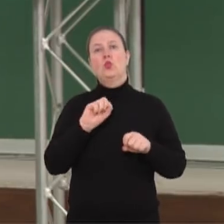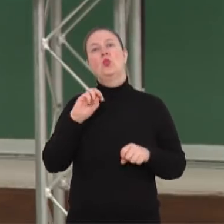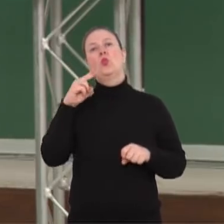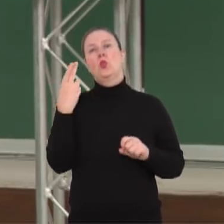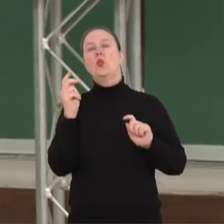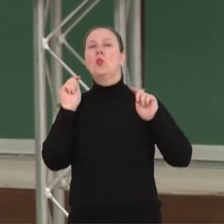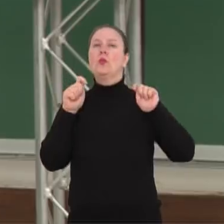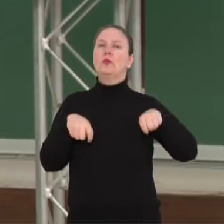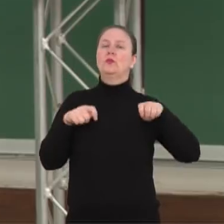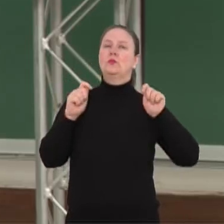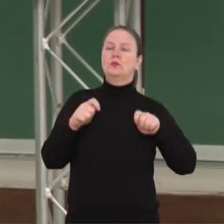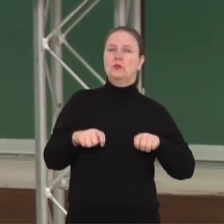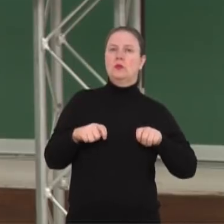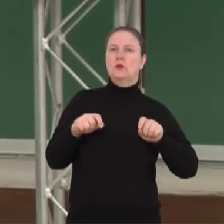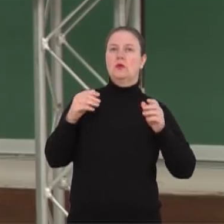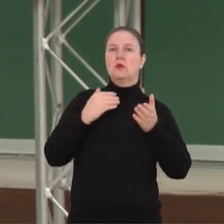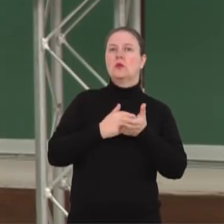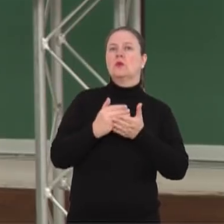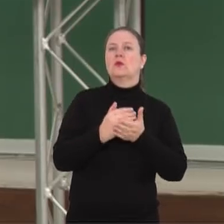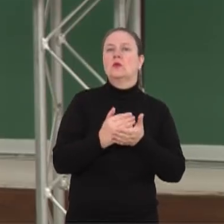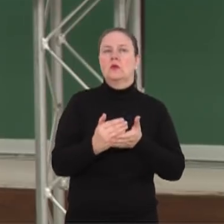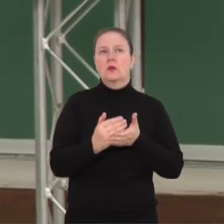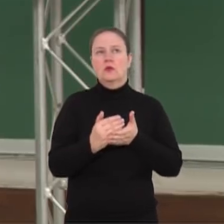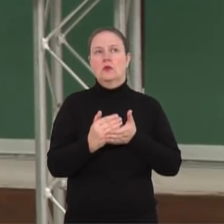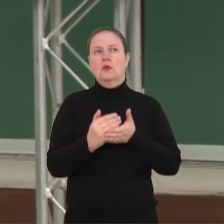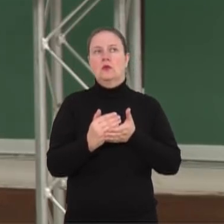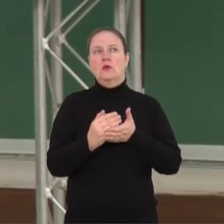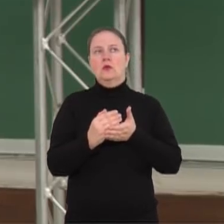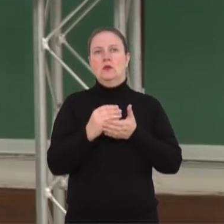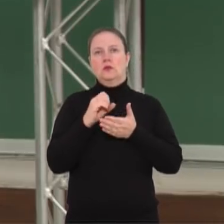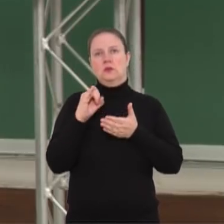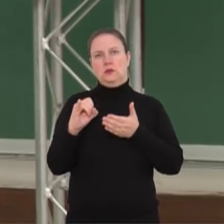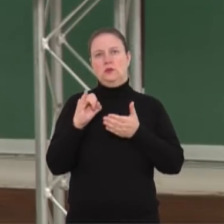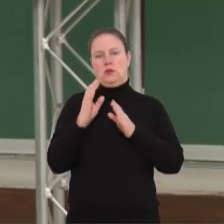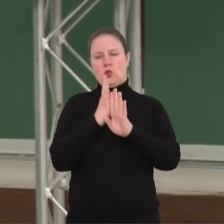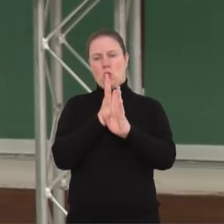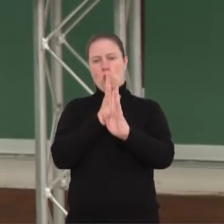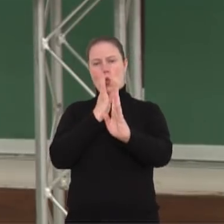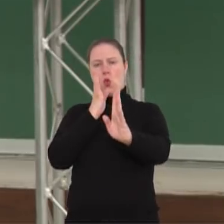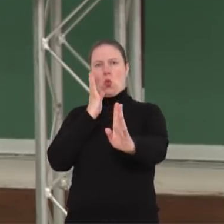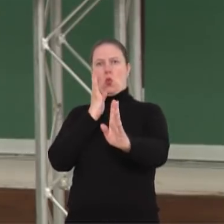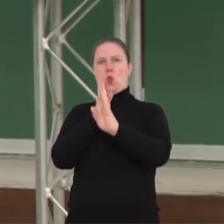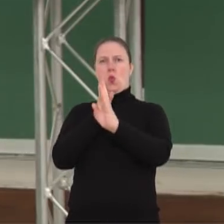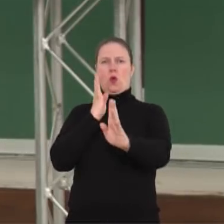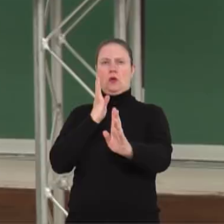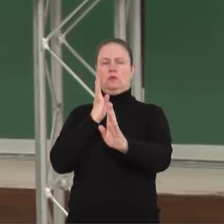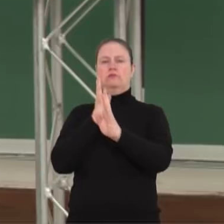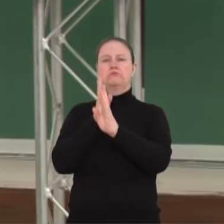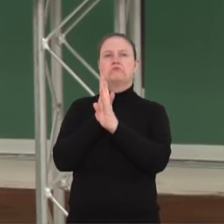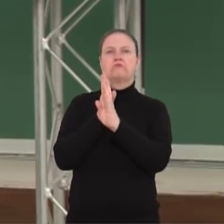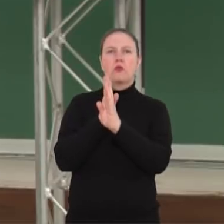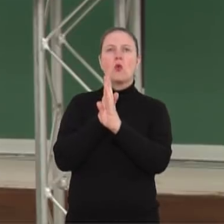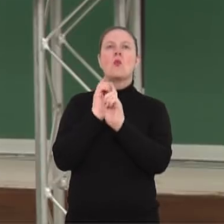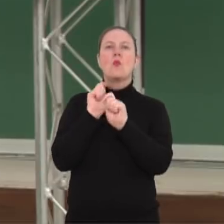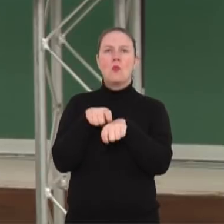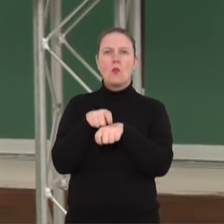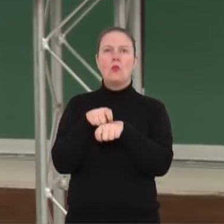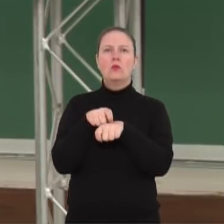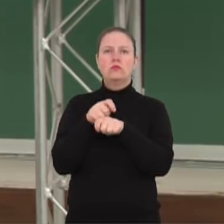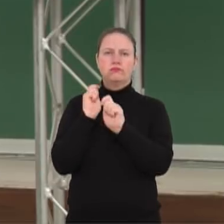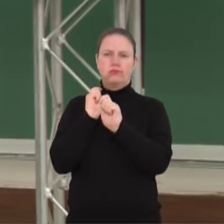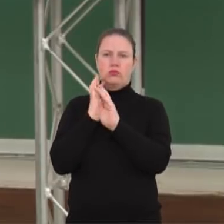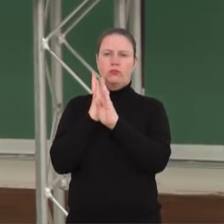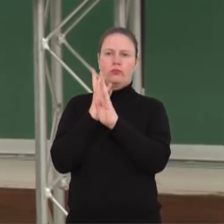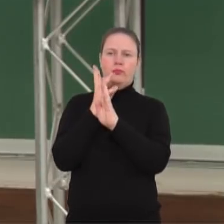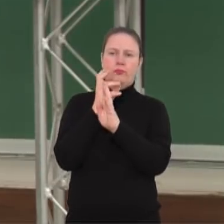eu posso começar com, se as linhas não estiverem, se as filas não estiverem tão grandes, eu posso andar no bumper car,